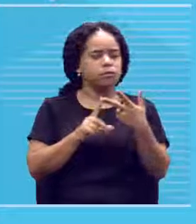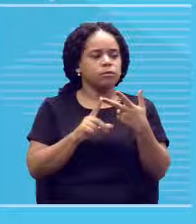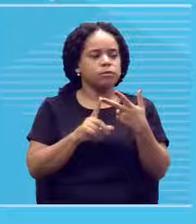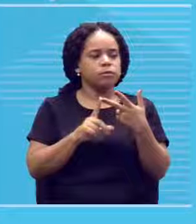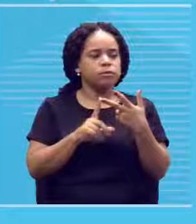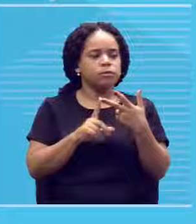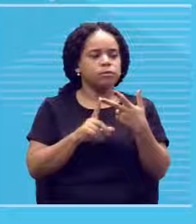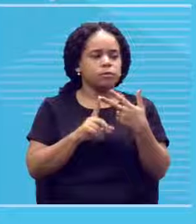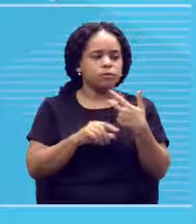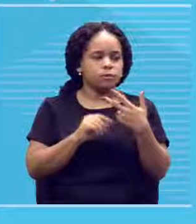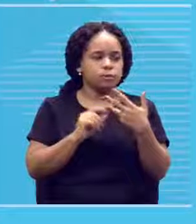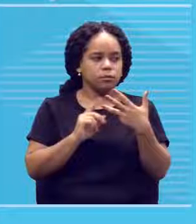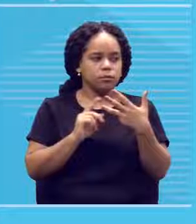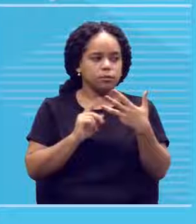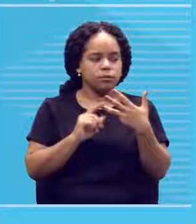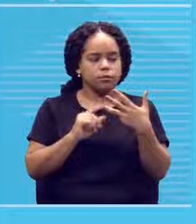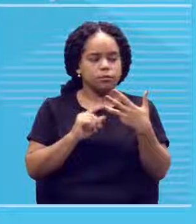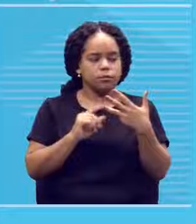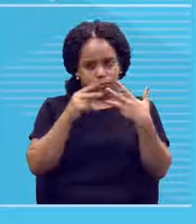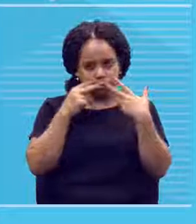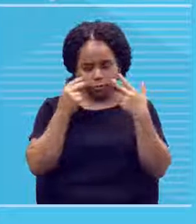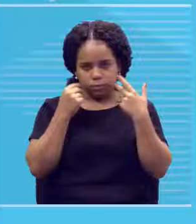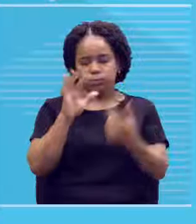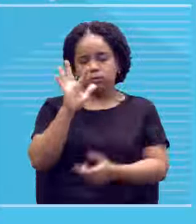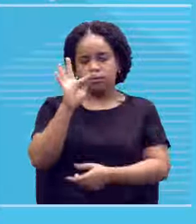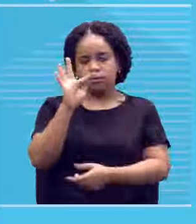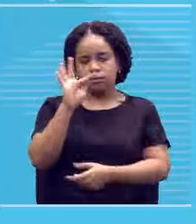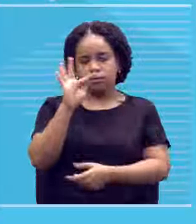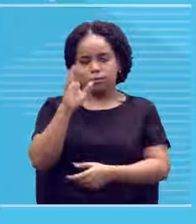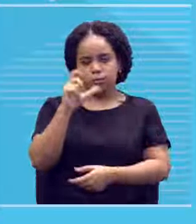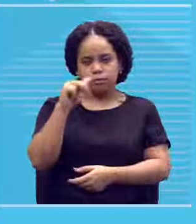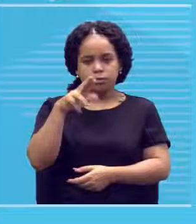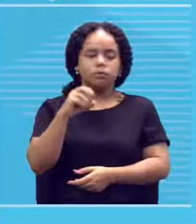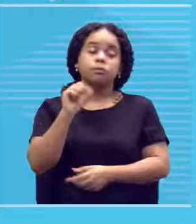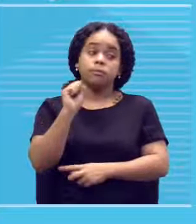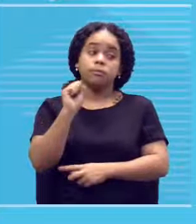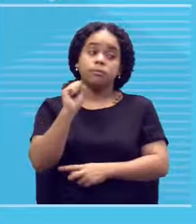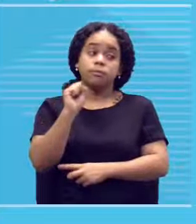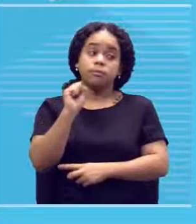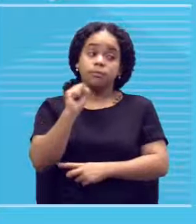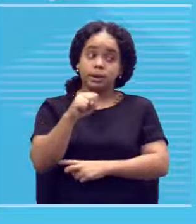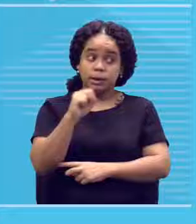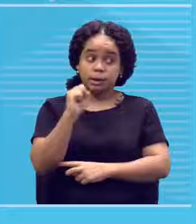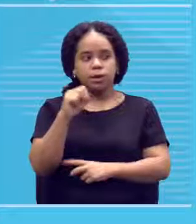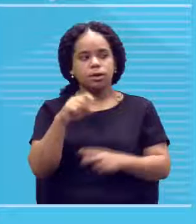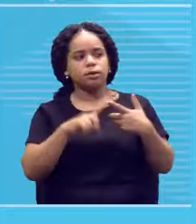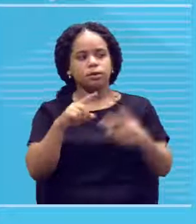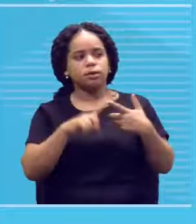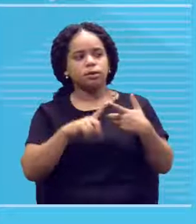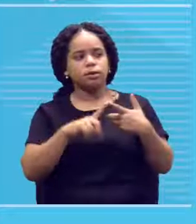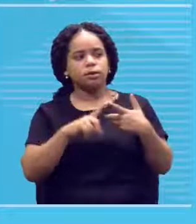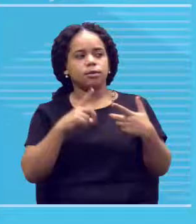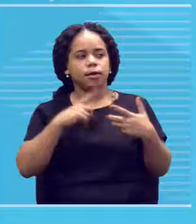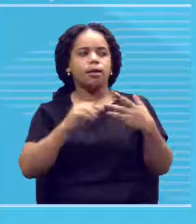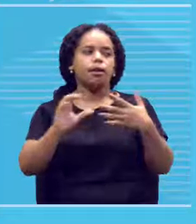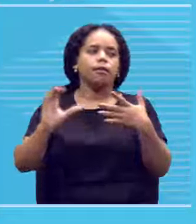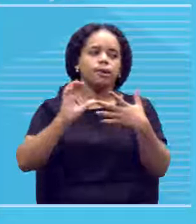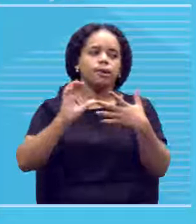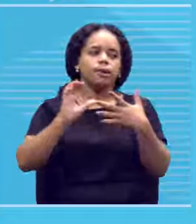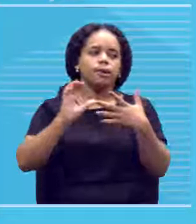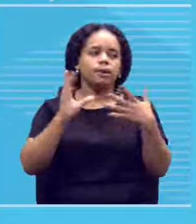também não é um felino sim beleza felino felino felino